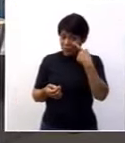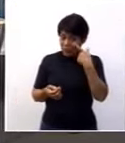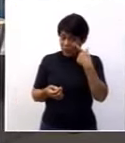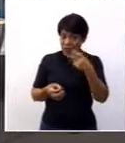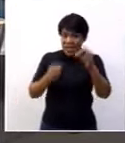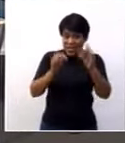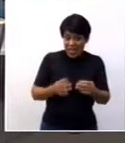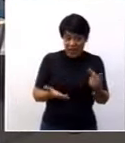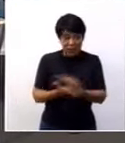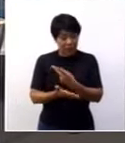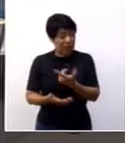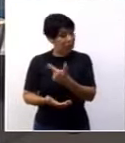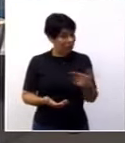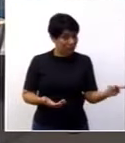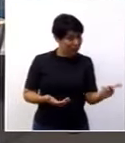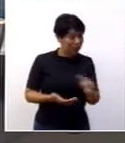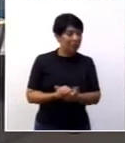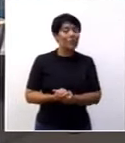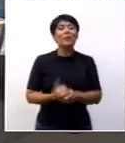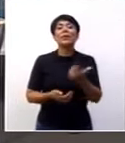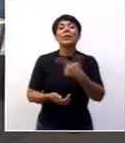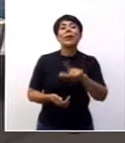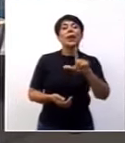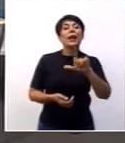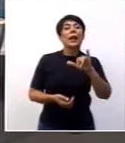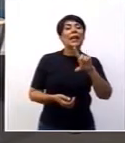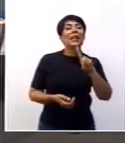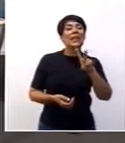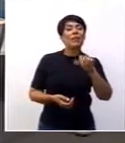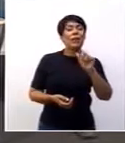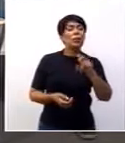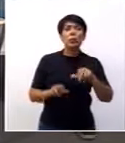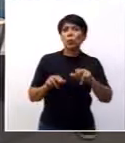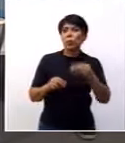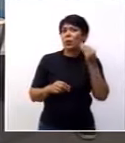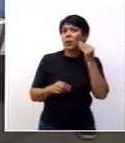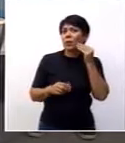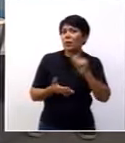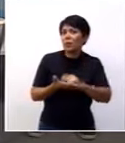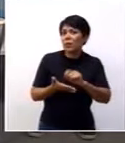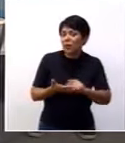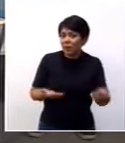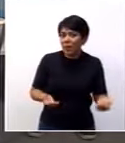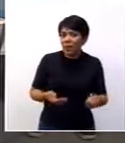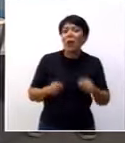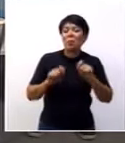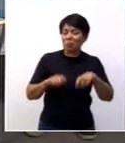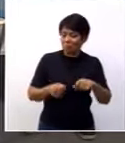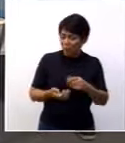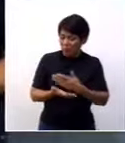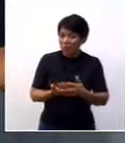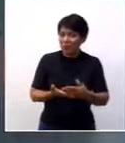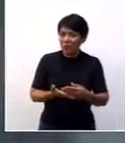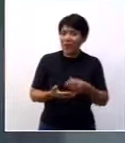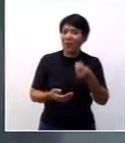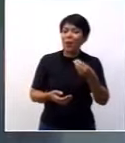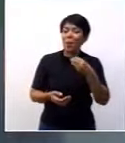Porém, não tem... a Lívia nunca tentou escrever. Aí, Lívia, uma boa chance, hein? Vamos